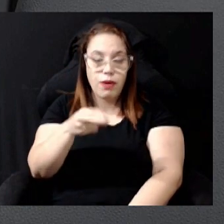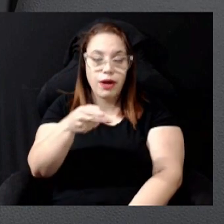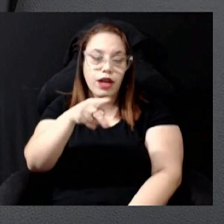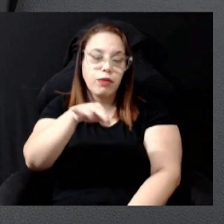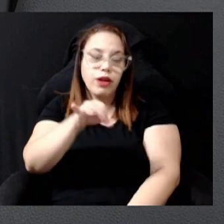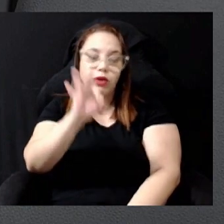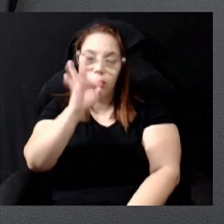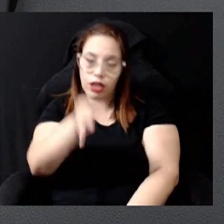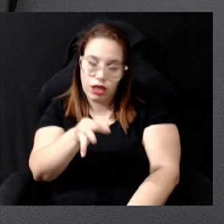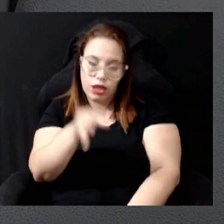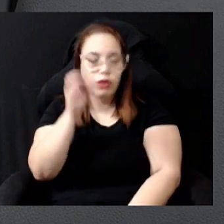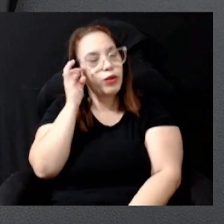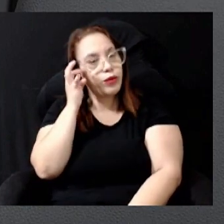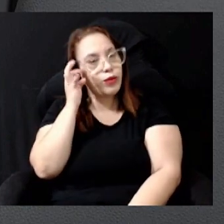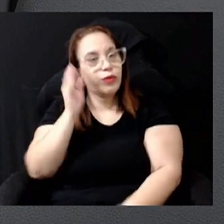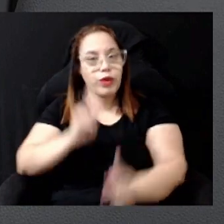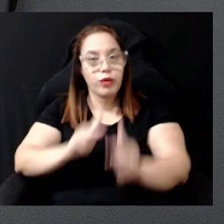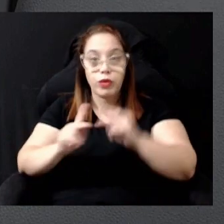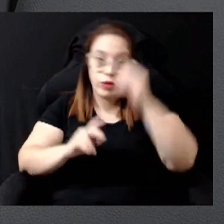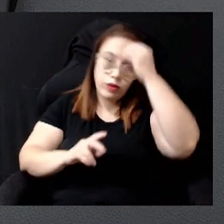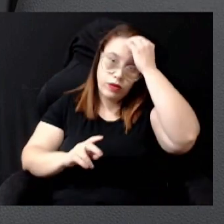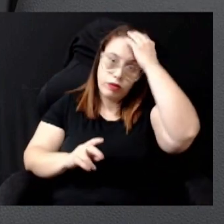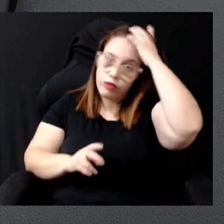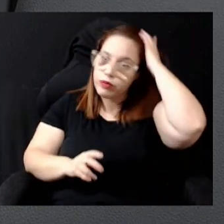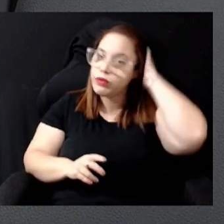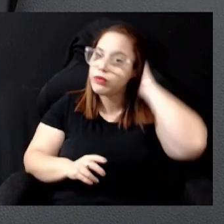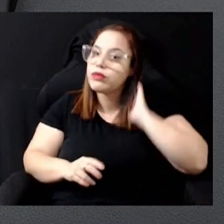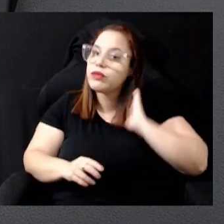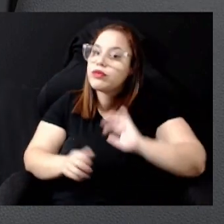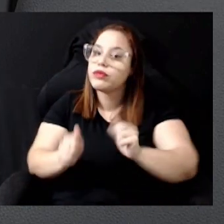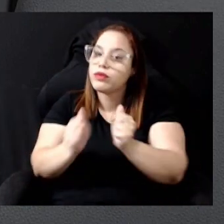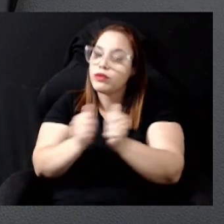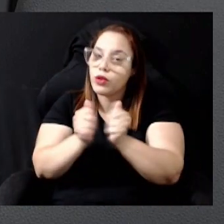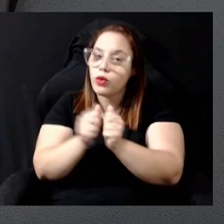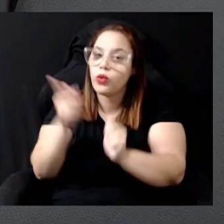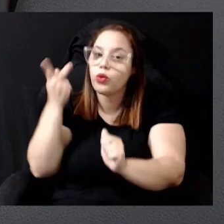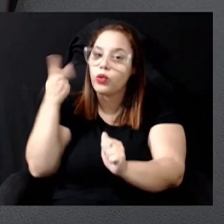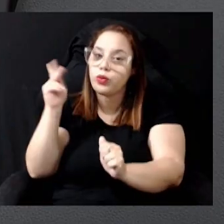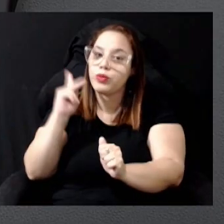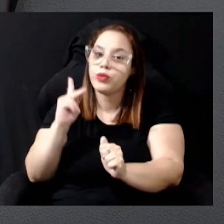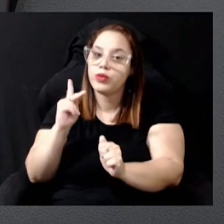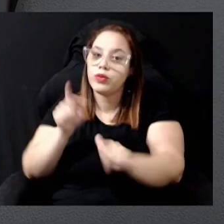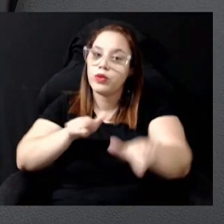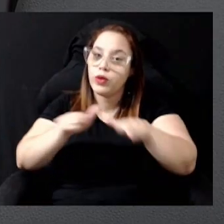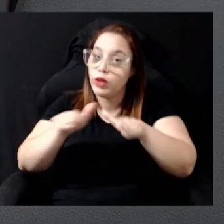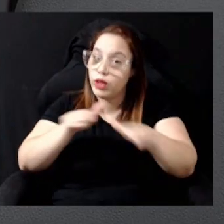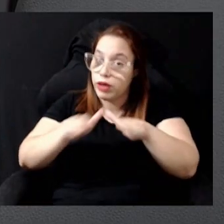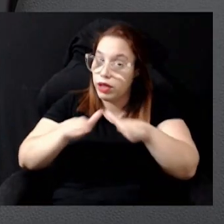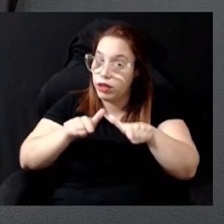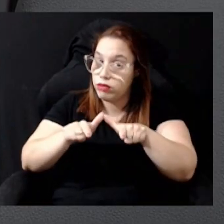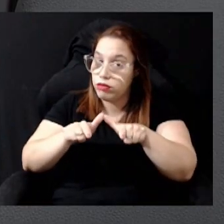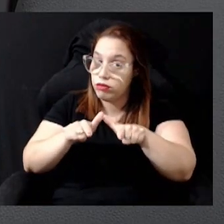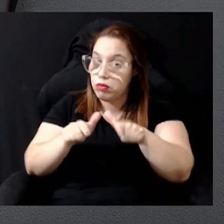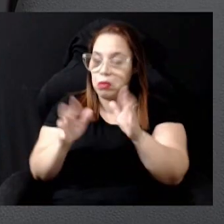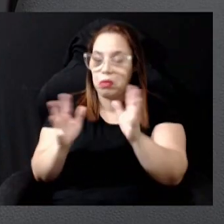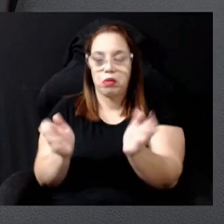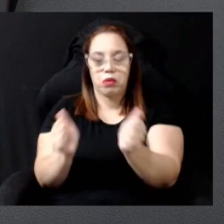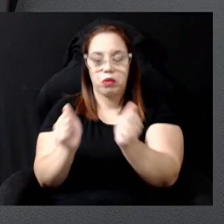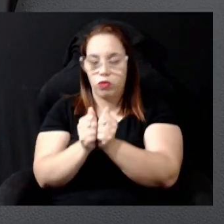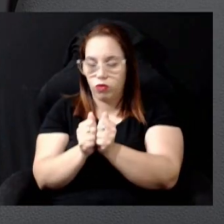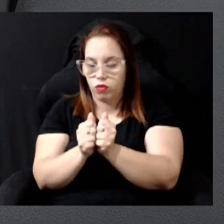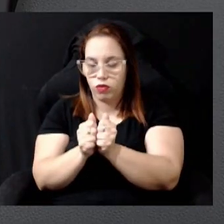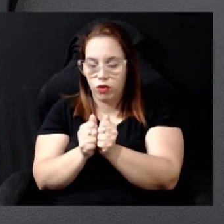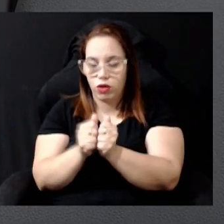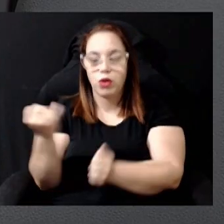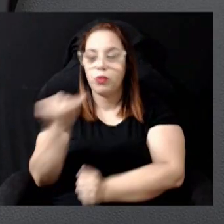pela população. E a população, junto com o parlamentar, trabalhando de forma unida, é muito importante para ter